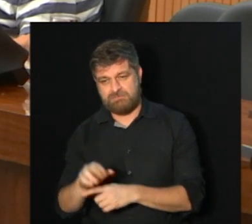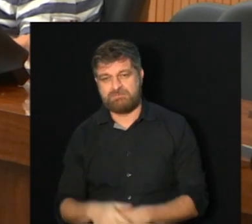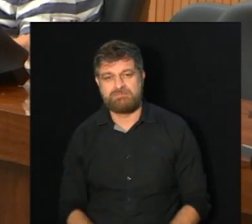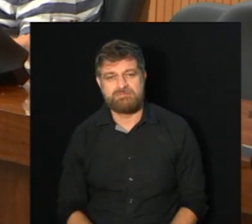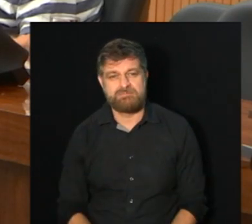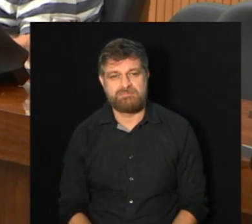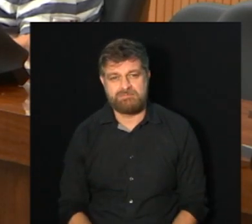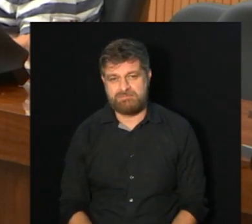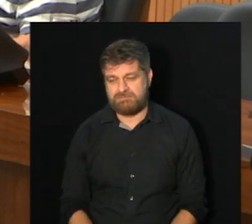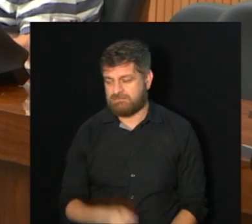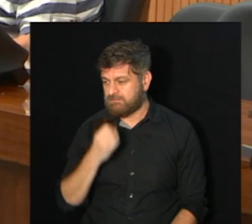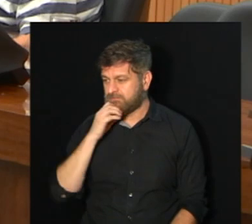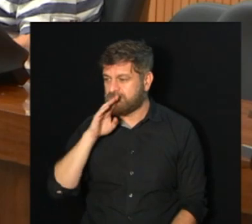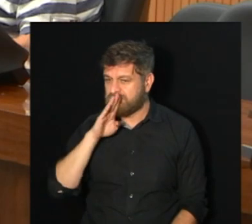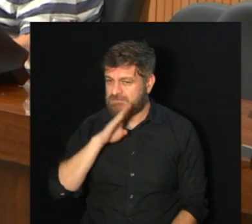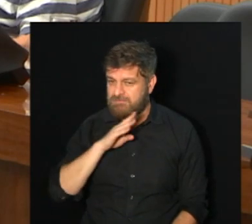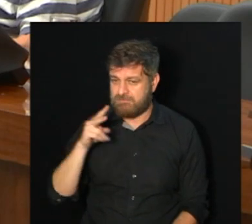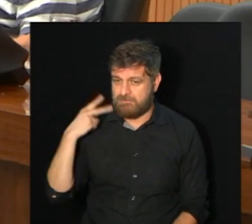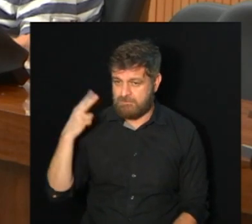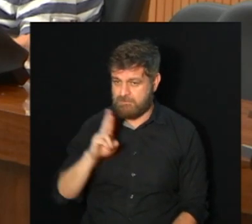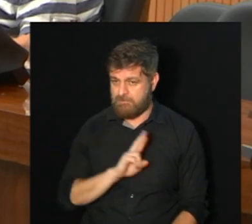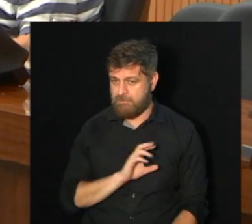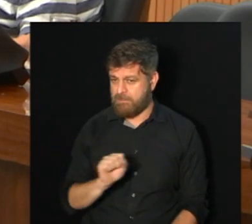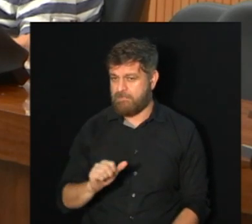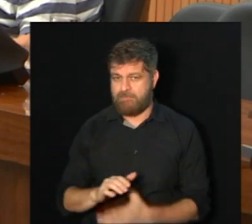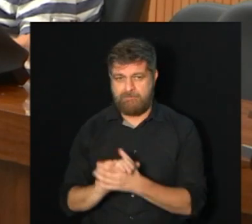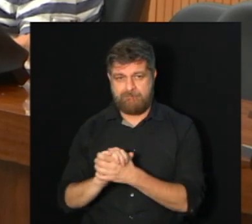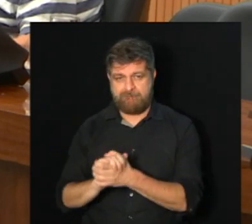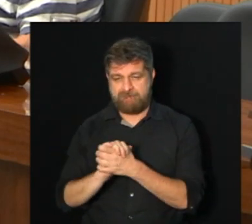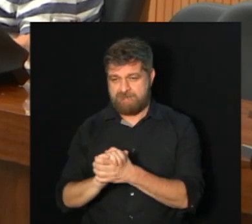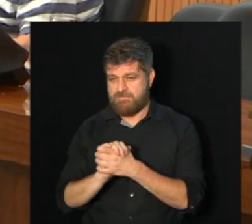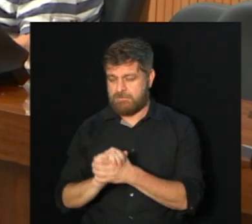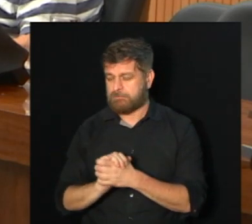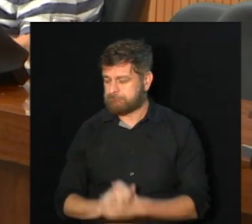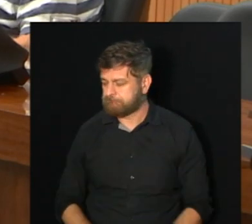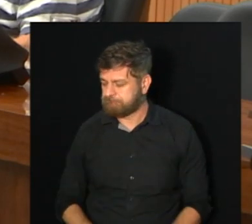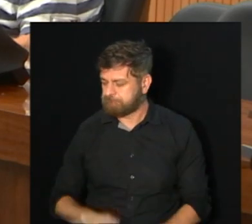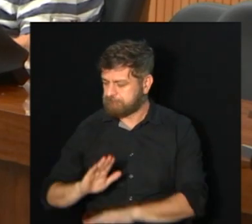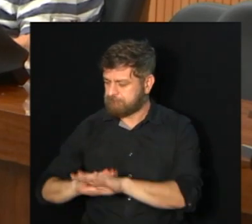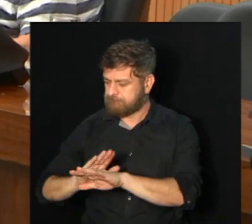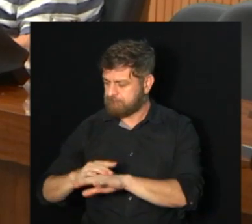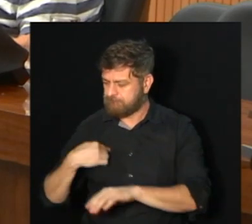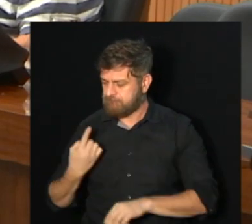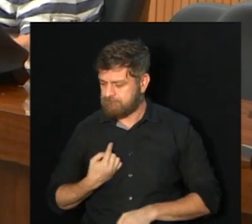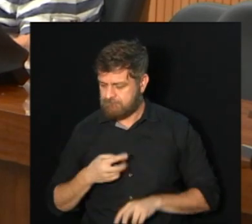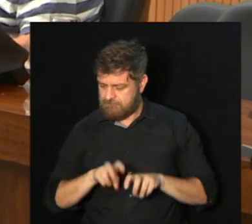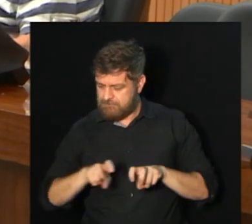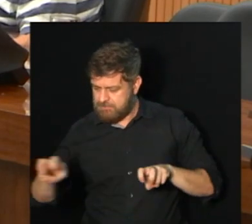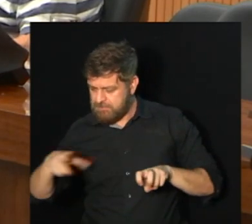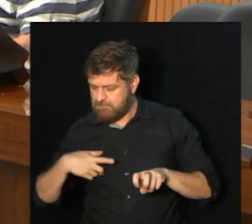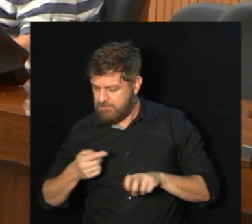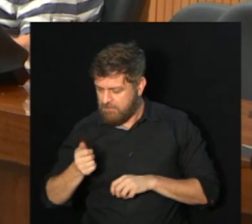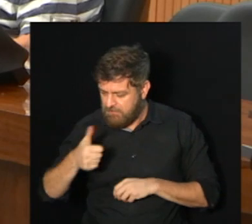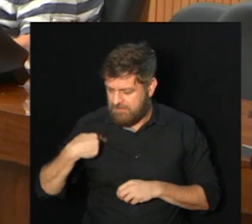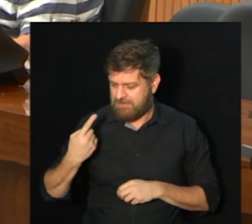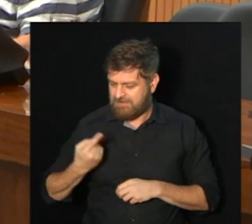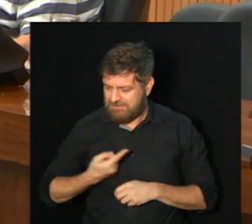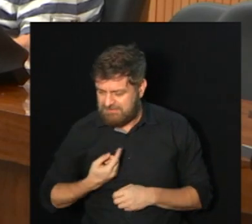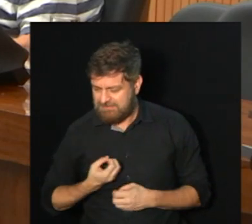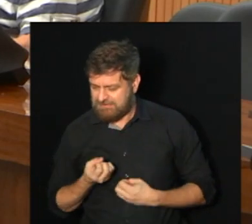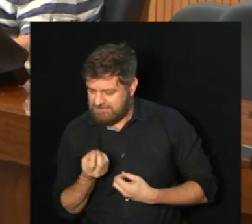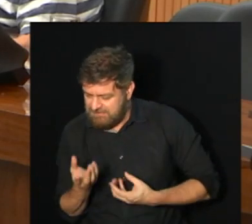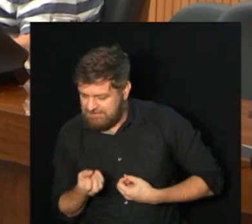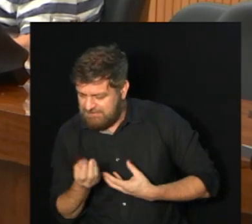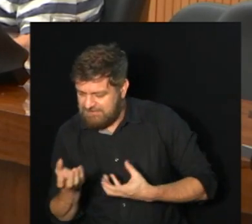boa tarde, vereador Rossini. Eu cumprimento para essa iniciativa de virmos aqui e contarmos um pouquinho do